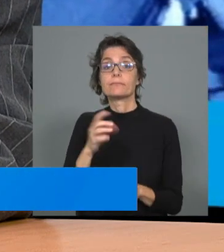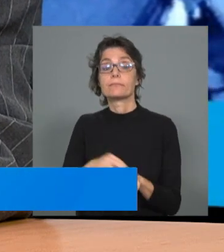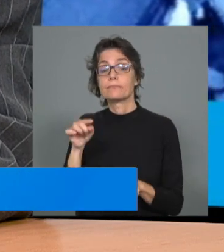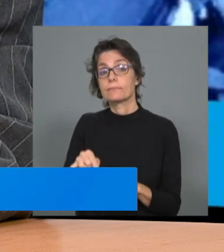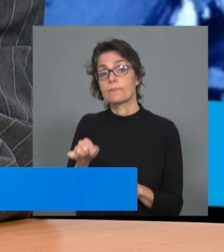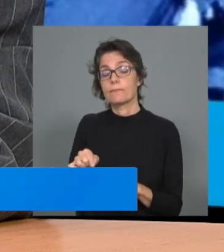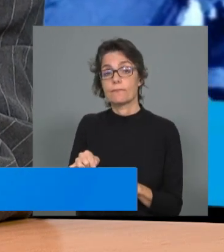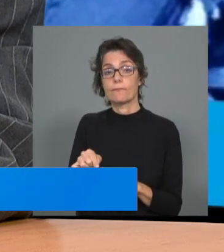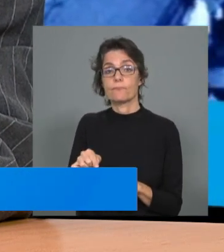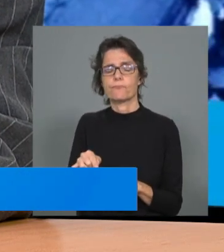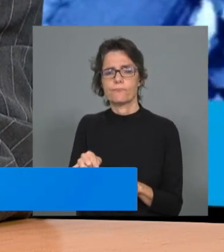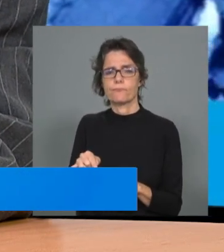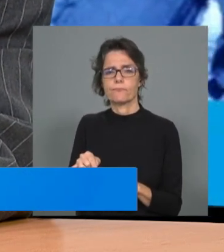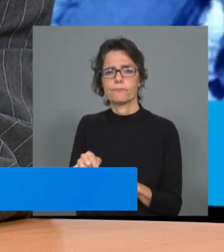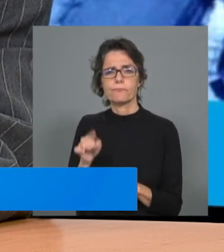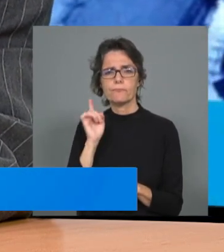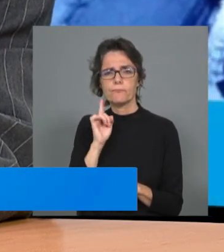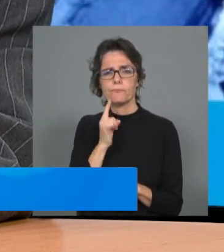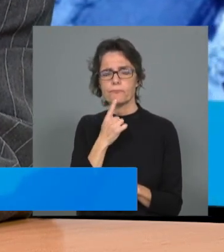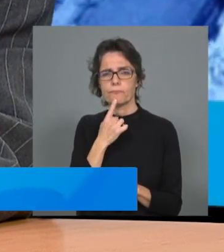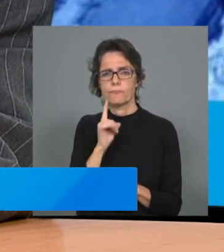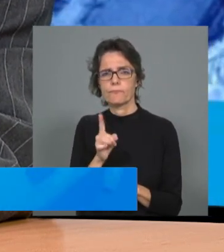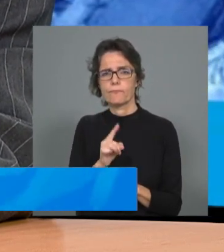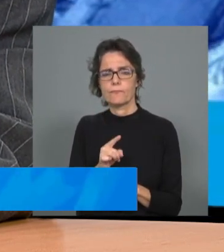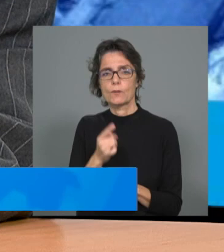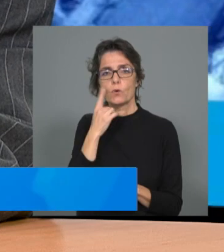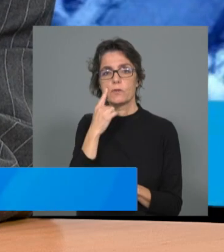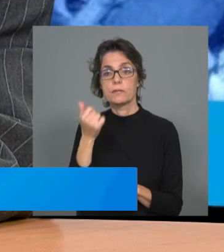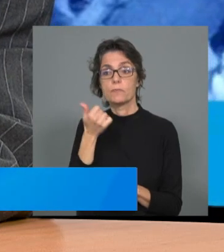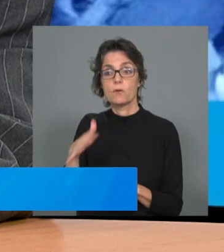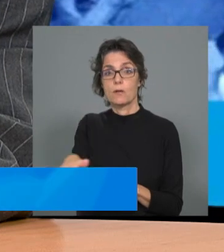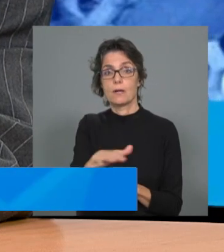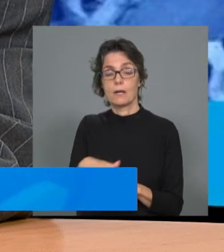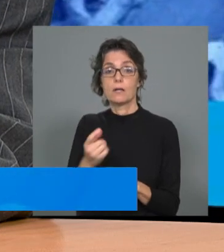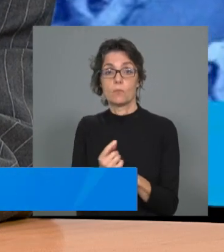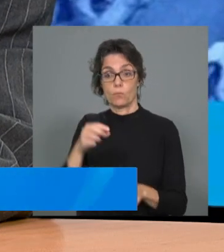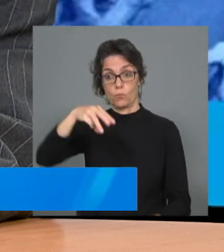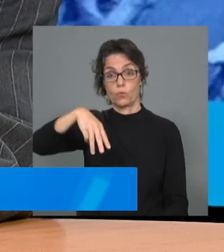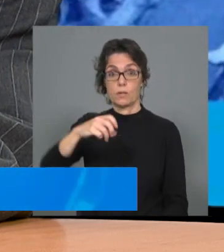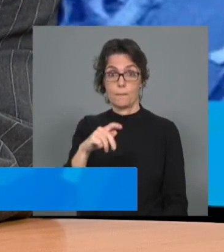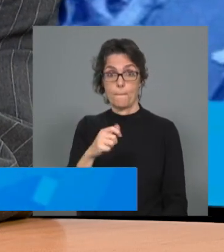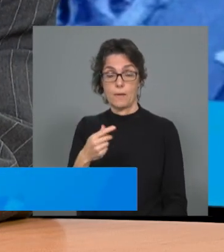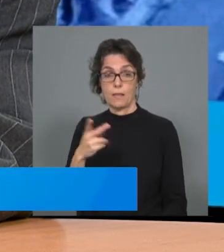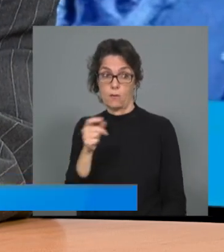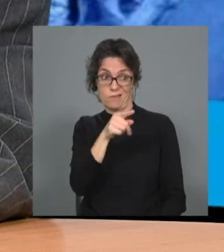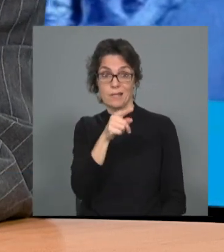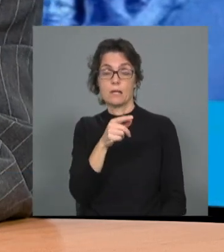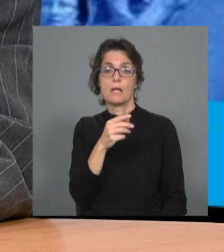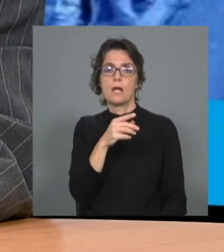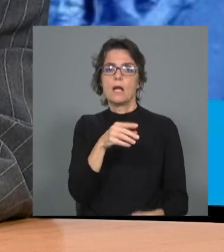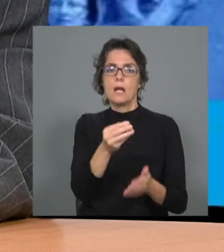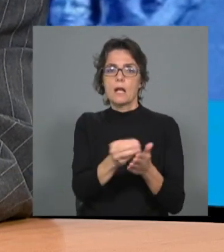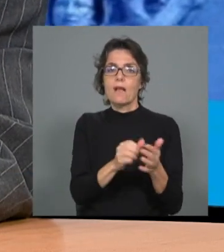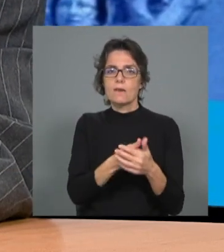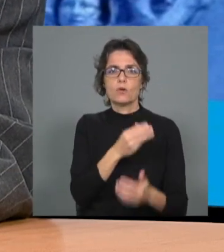com destaque para esta característica, porque Mateus, além de ser o evangelista judeu por excelência,